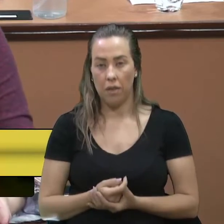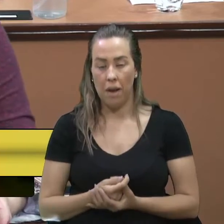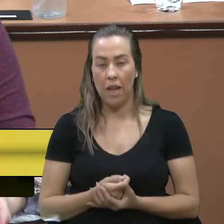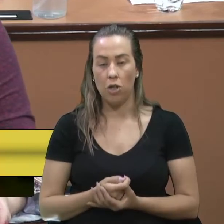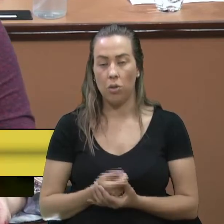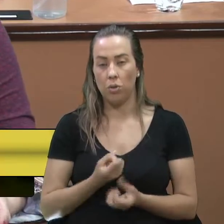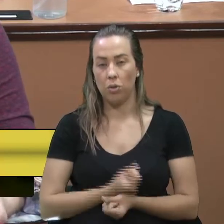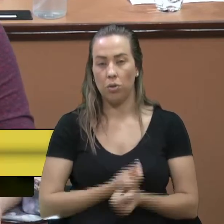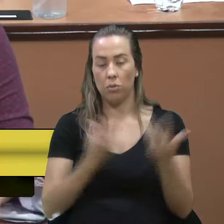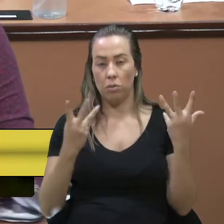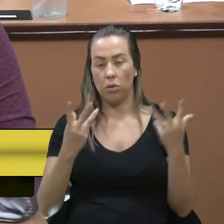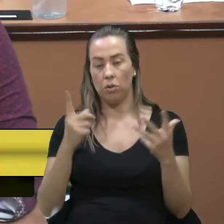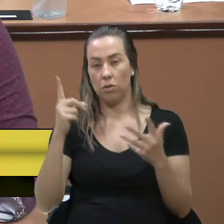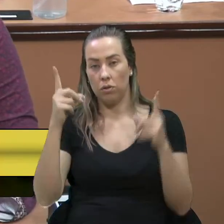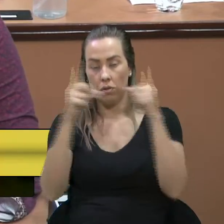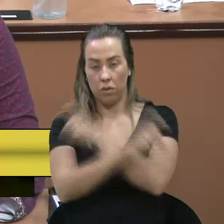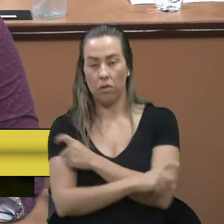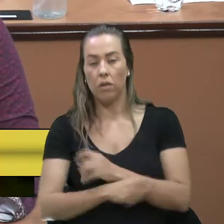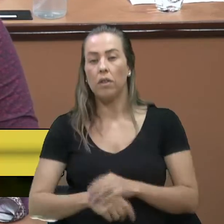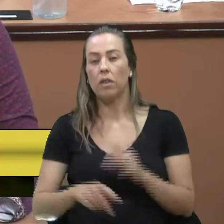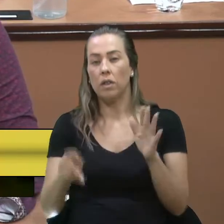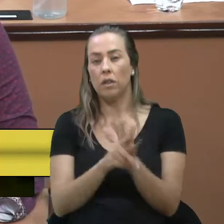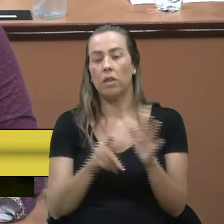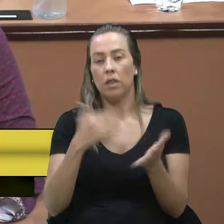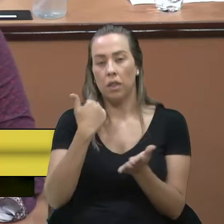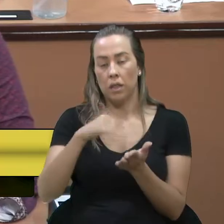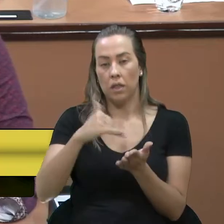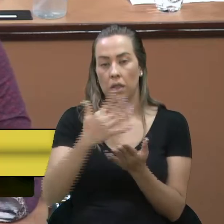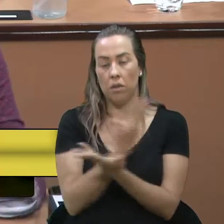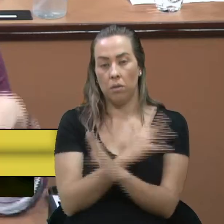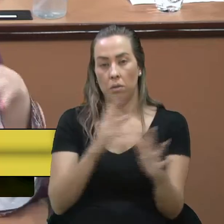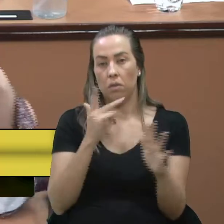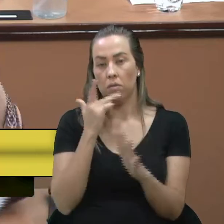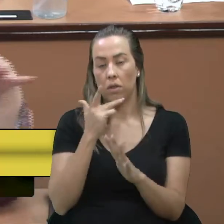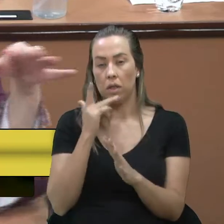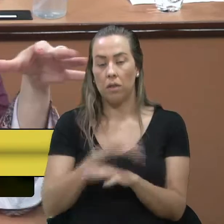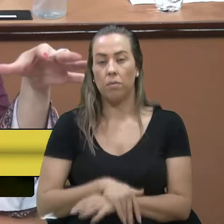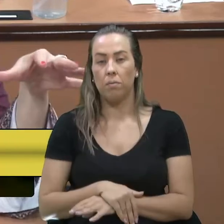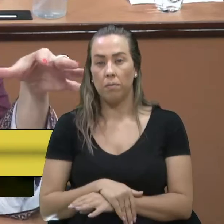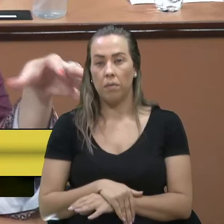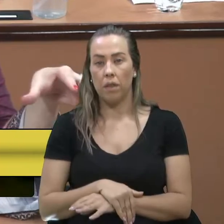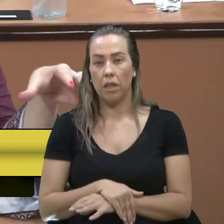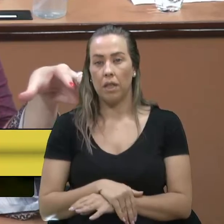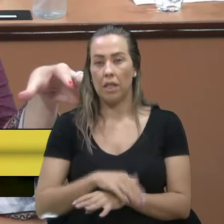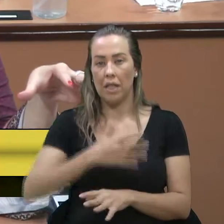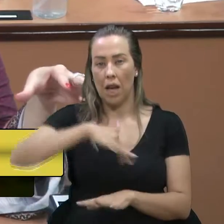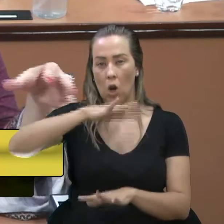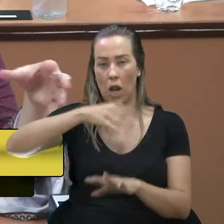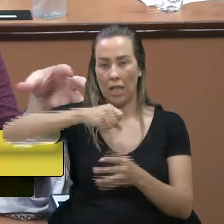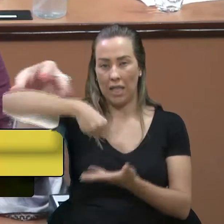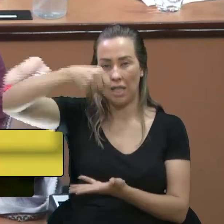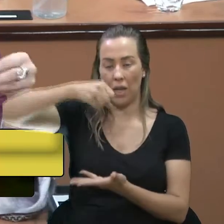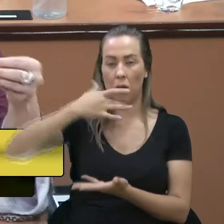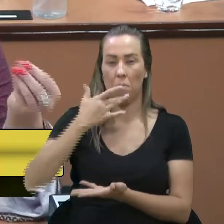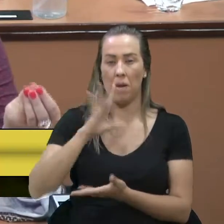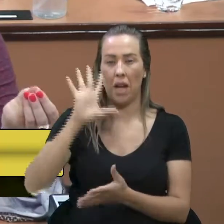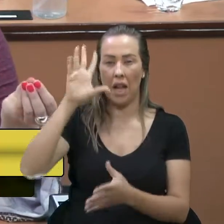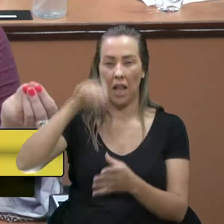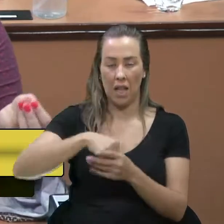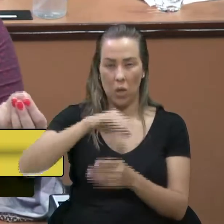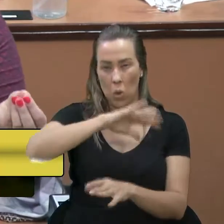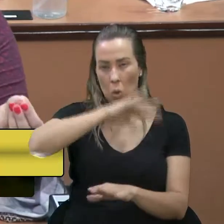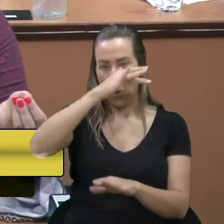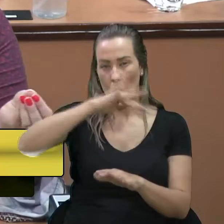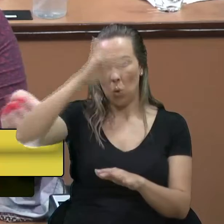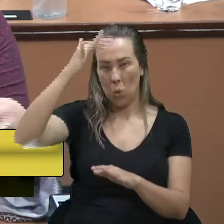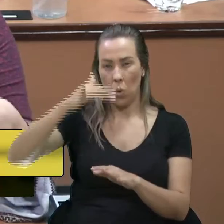inúmeras dificuldades e, de fato, o relato do secretário do Meio Ambiente falando do mar de sacolas brancas no lixo, produto esse que